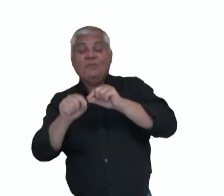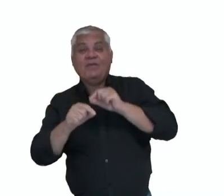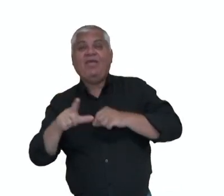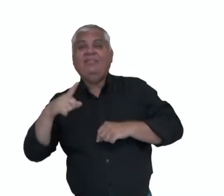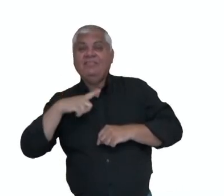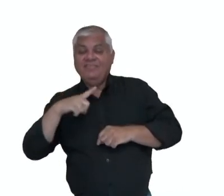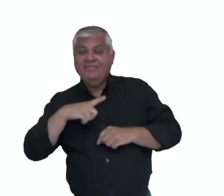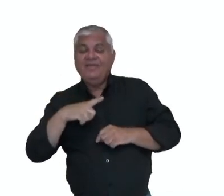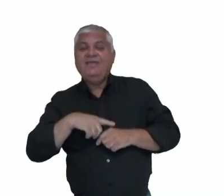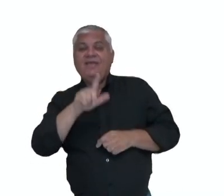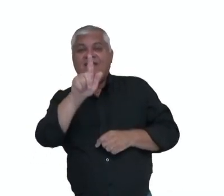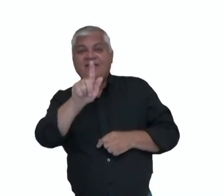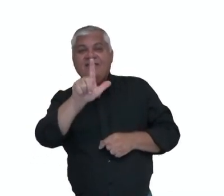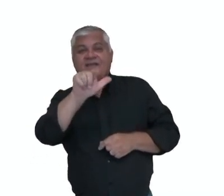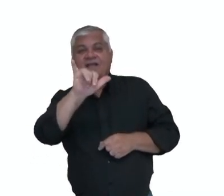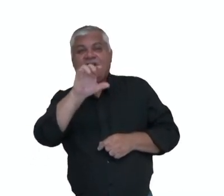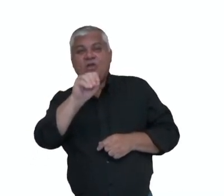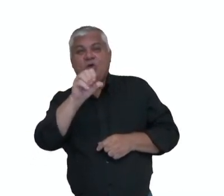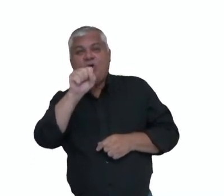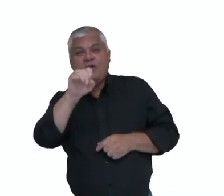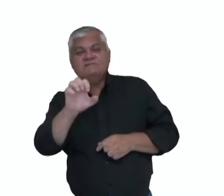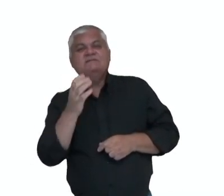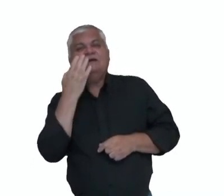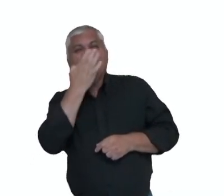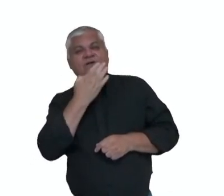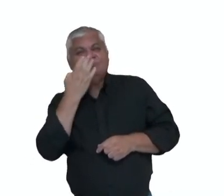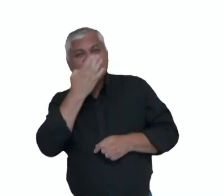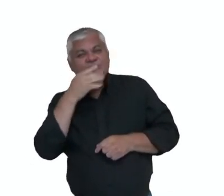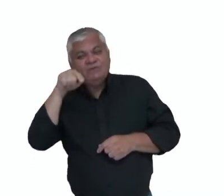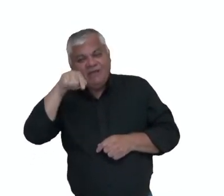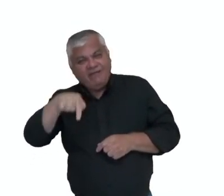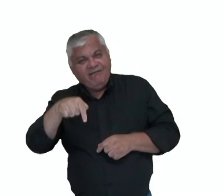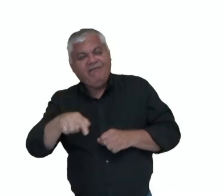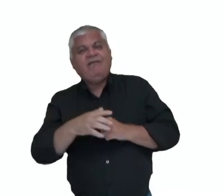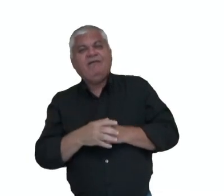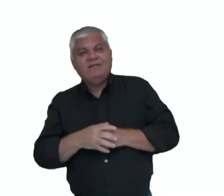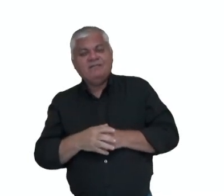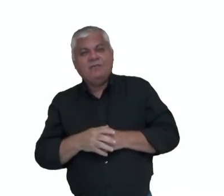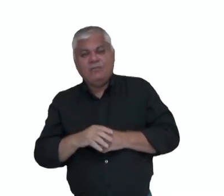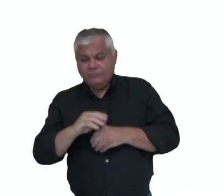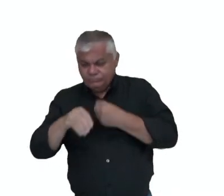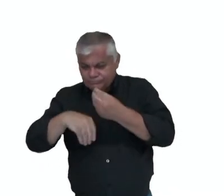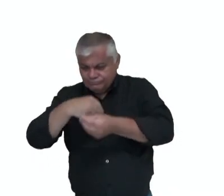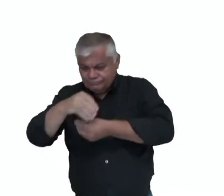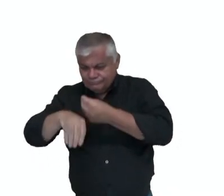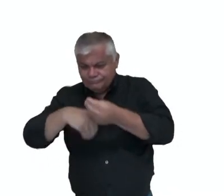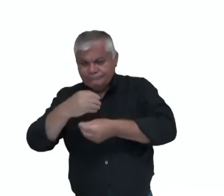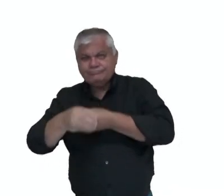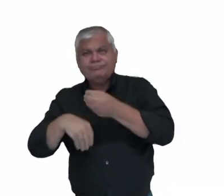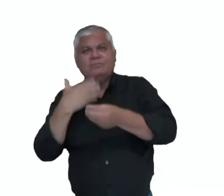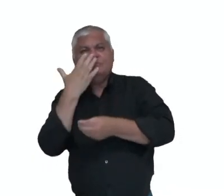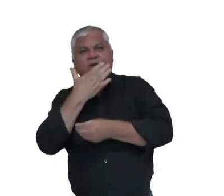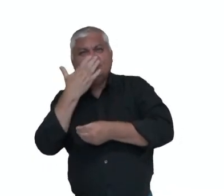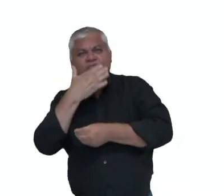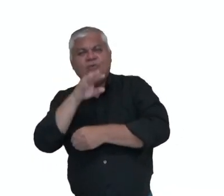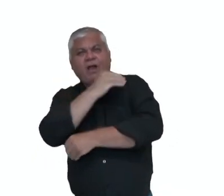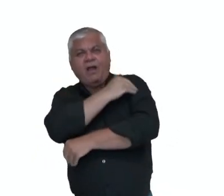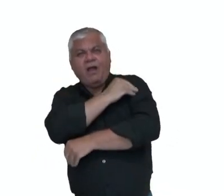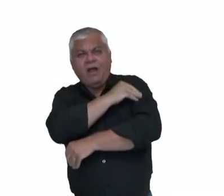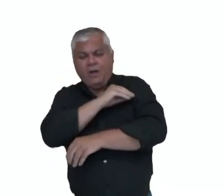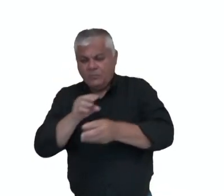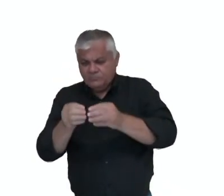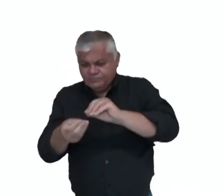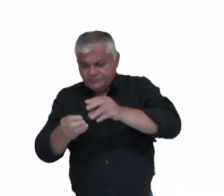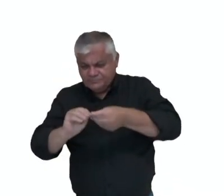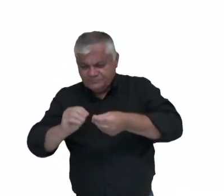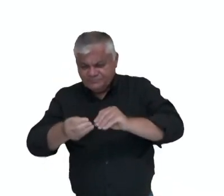da glicose, que no caso é o açúcar. O processo de fermentação alcoólica, né, que é a glicose sendo a molécula prima, vai ser quebrada, vai